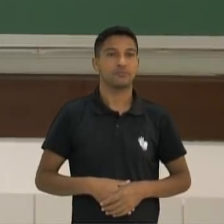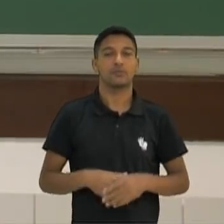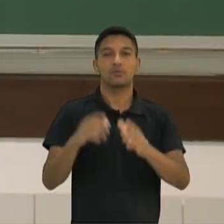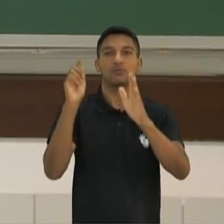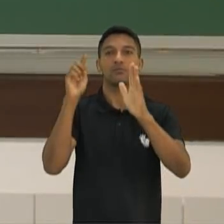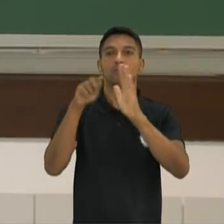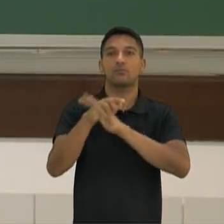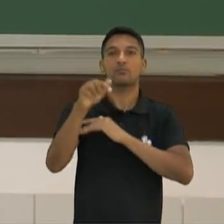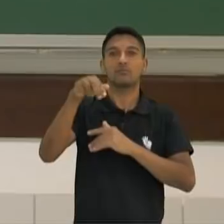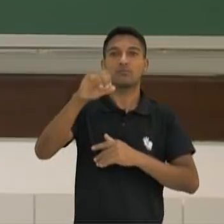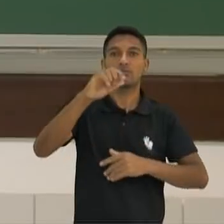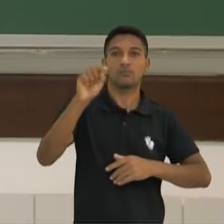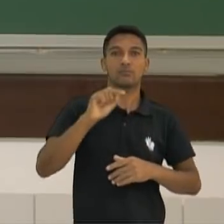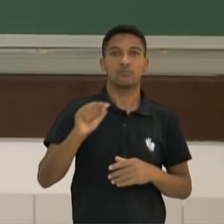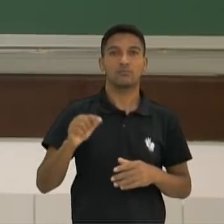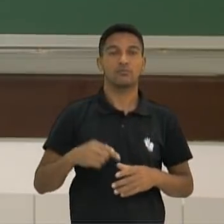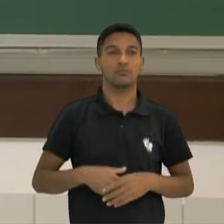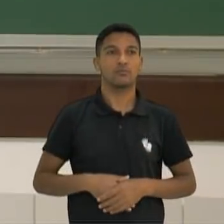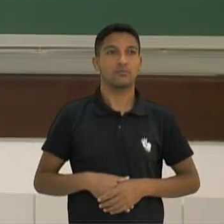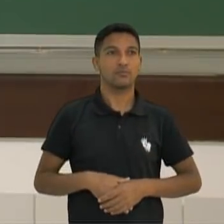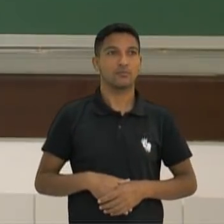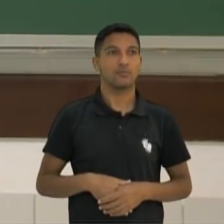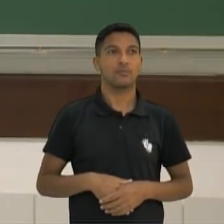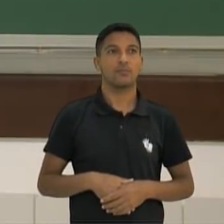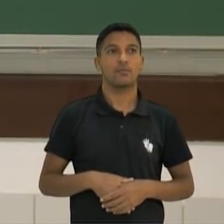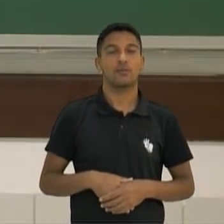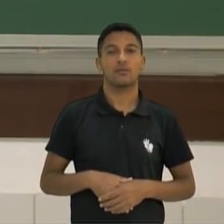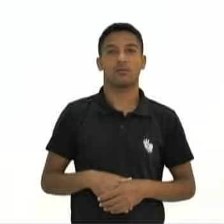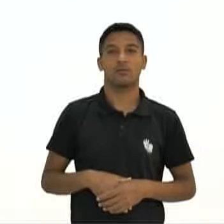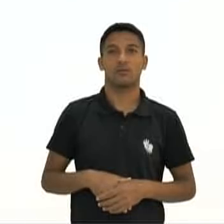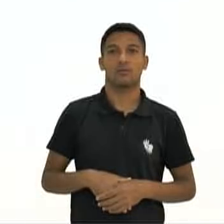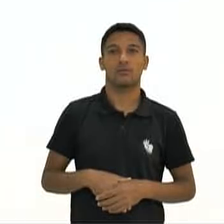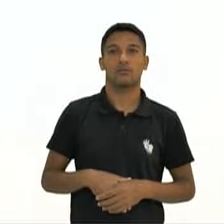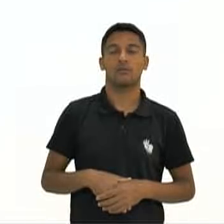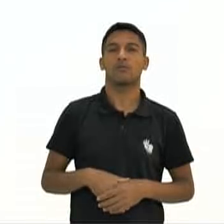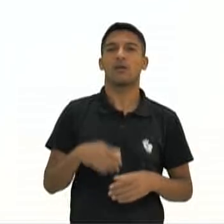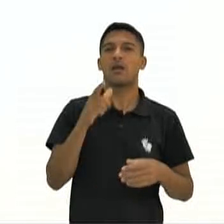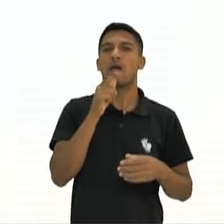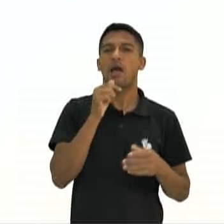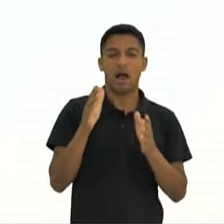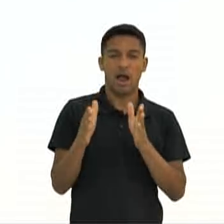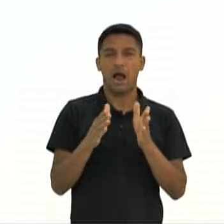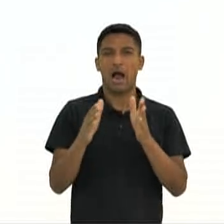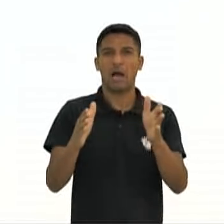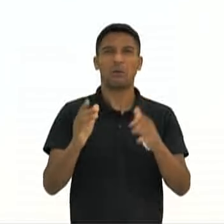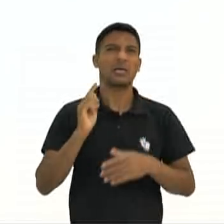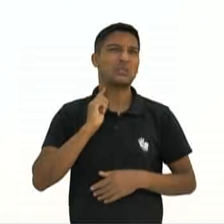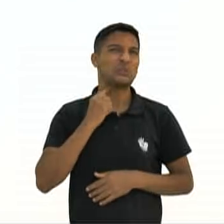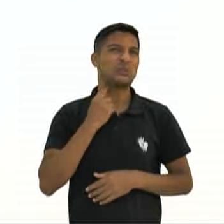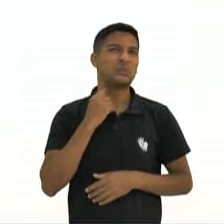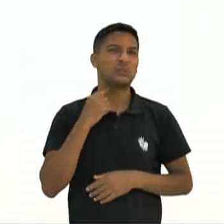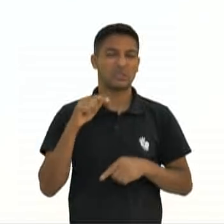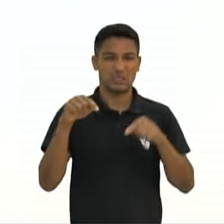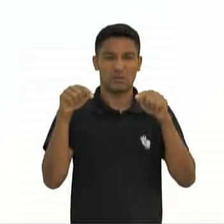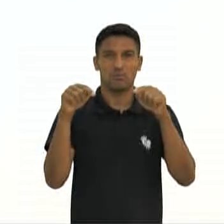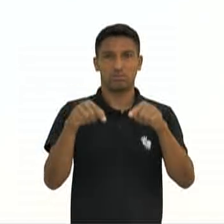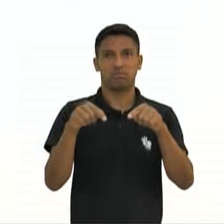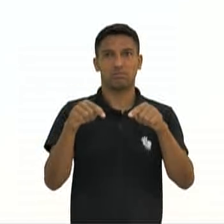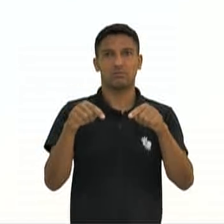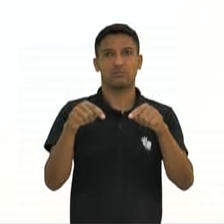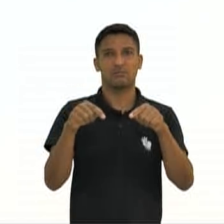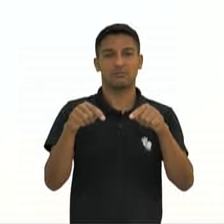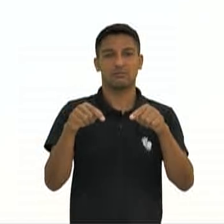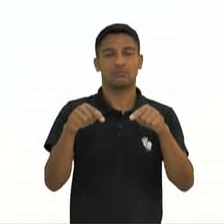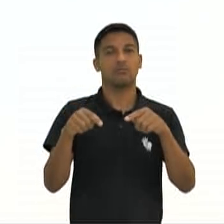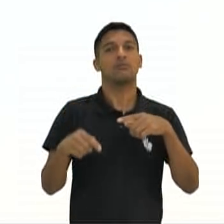vamos então a um quiz, onde vocês vão fazer o seguinte. A contaminação da água é responsável pela morte de várias pessoas